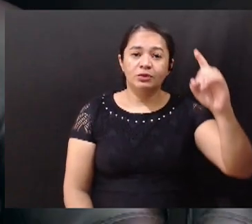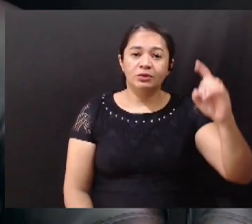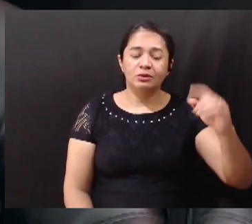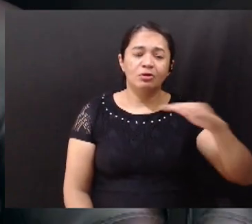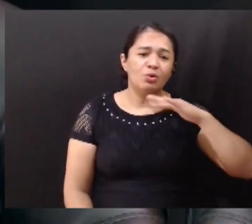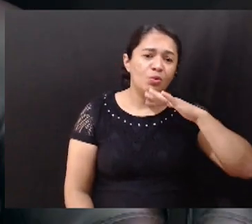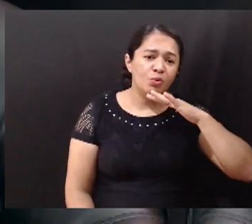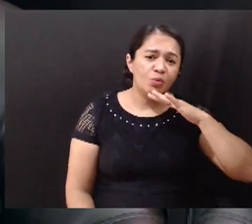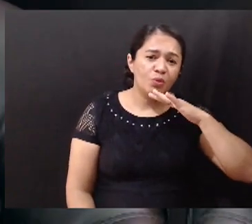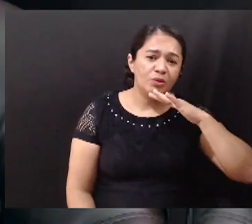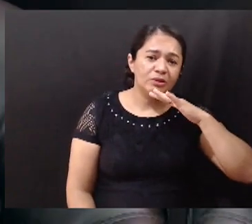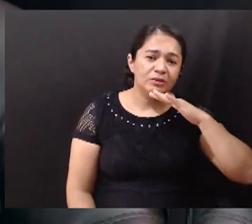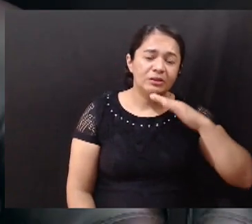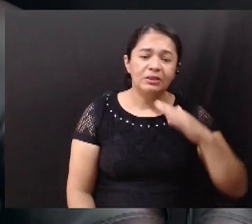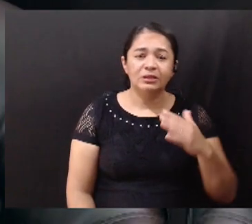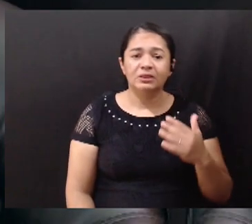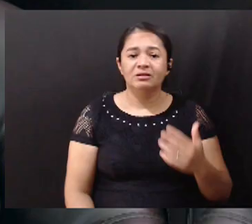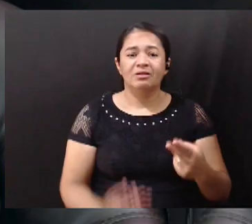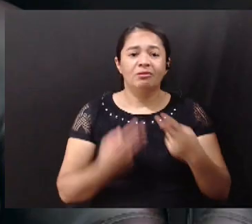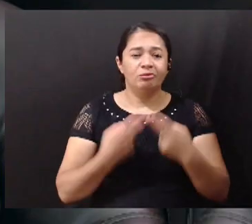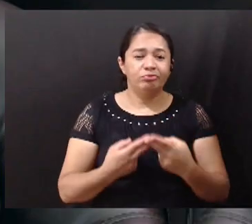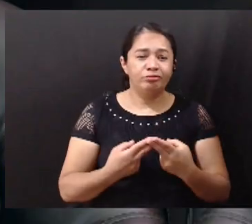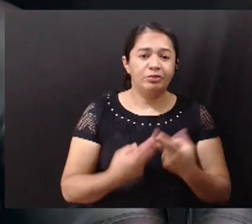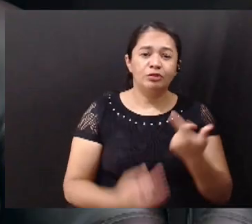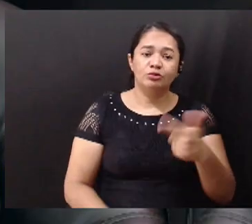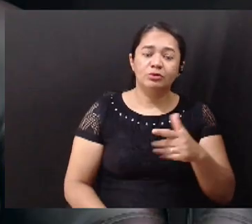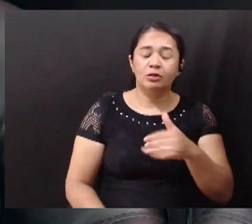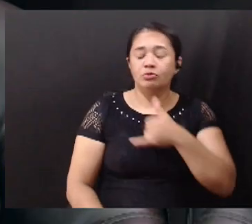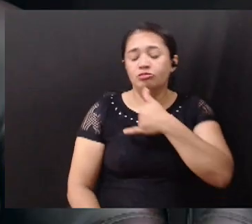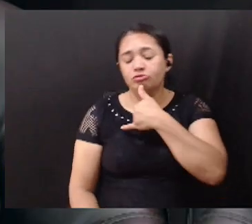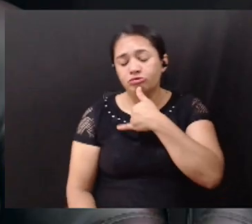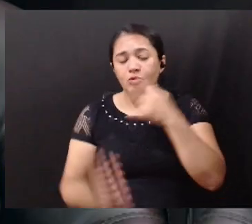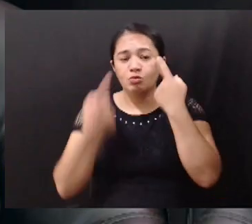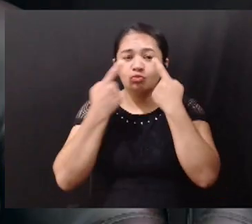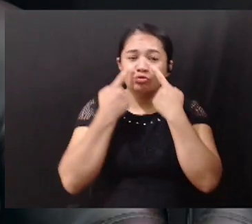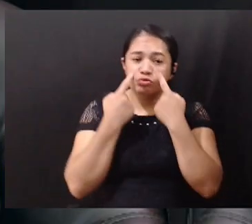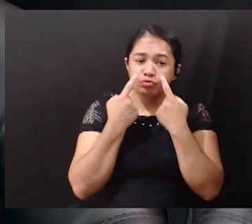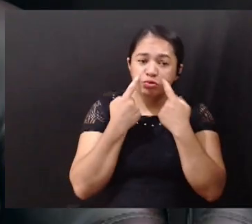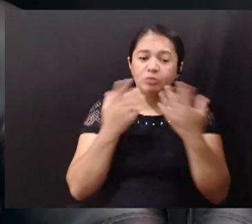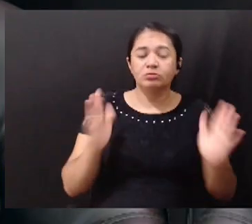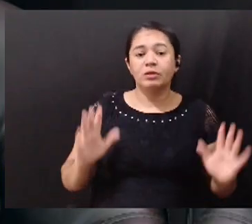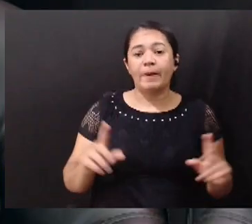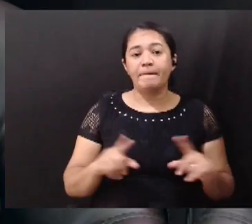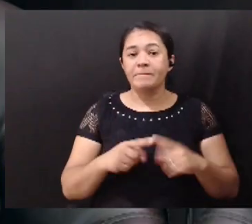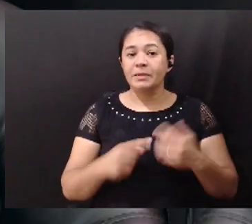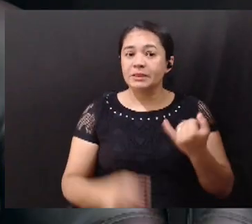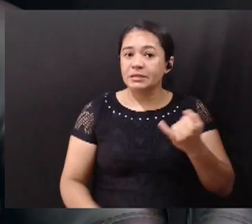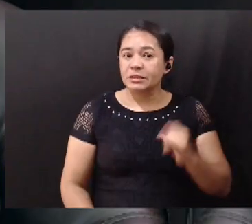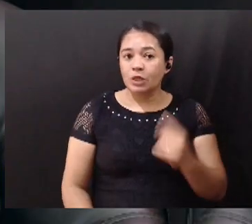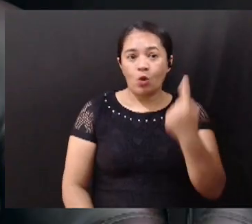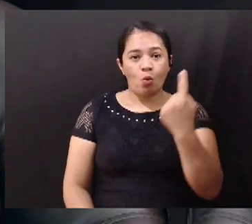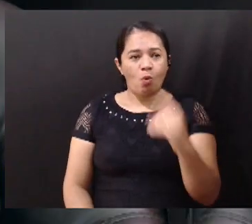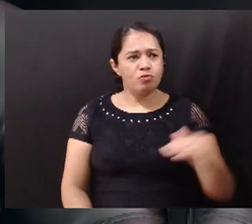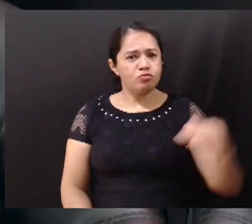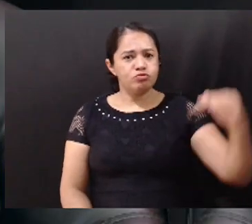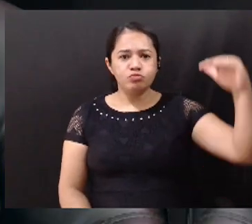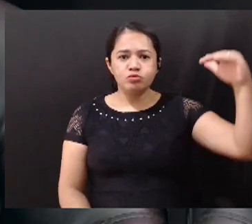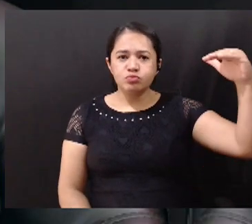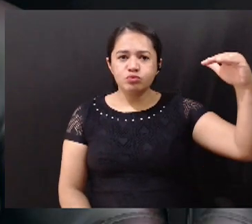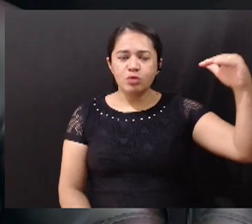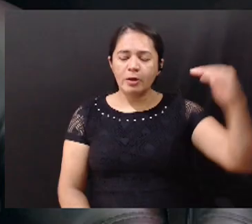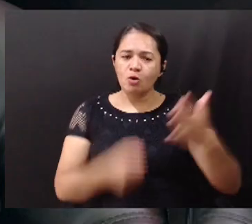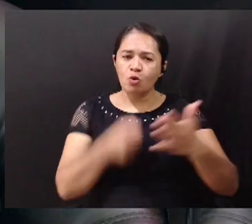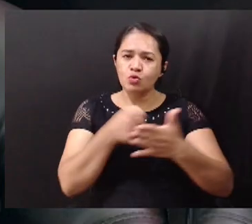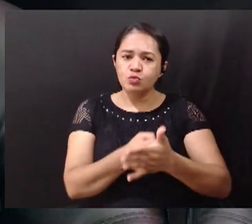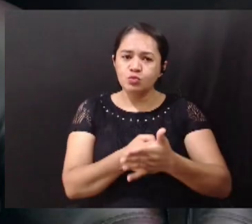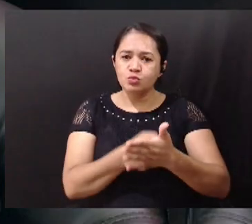Que tá sem paciência, que tá triste, que tá chorando. Mas se tiver um adulto que seja persistente,